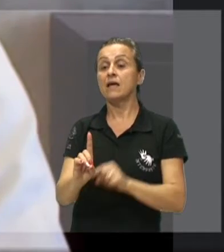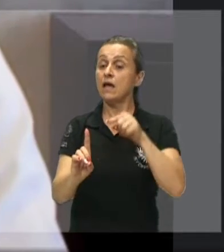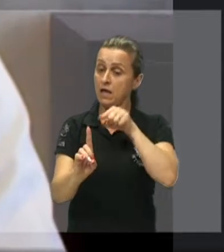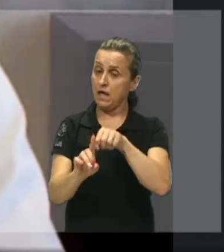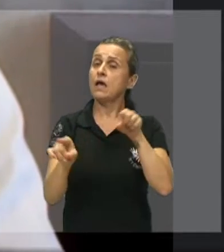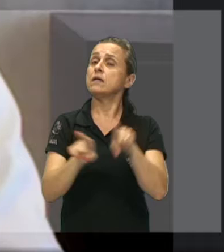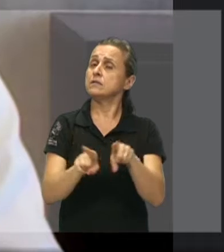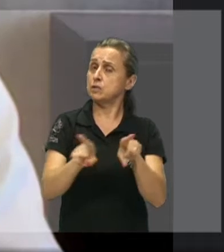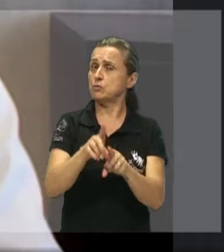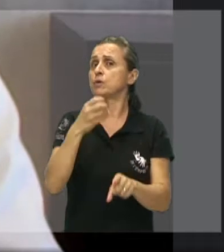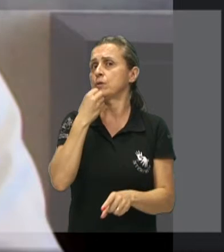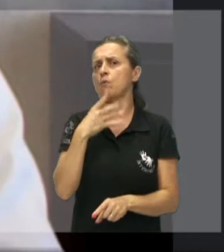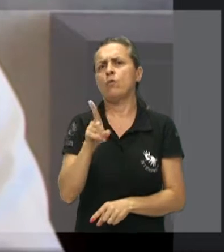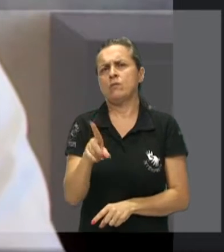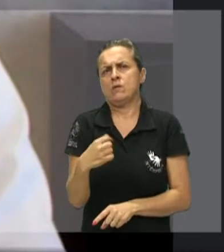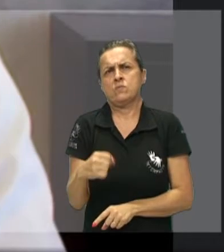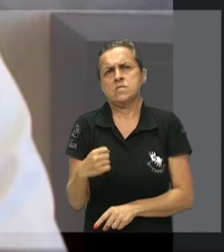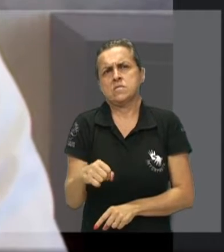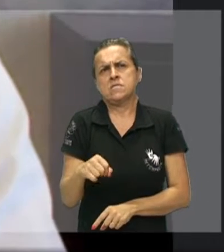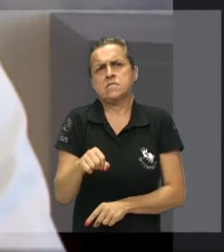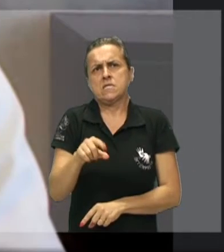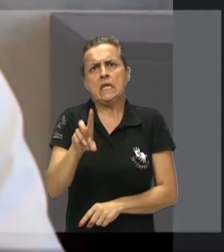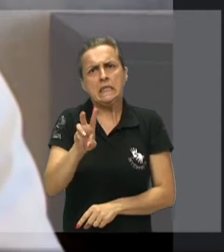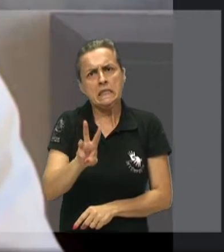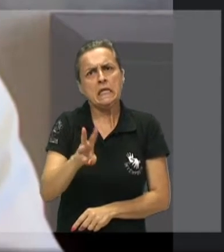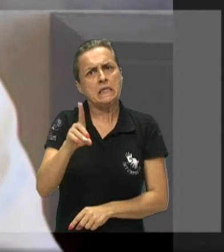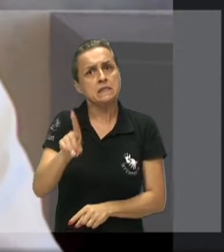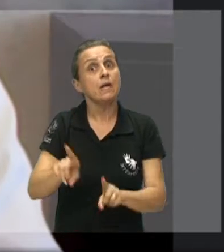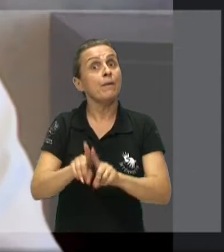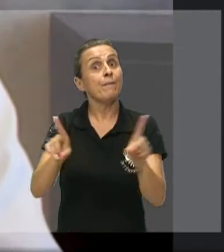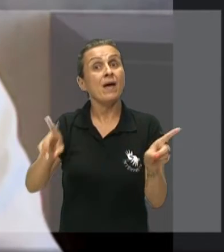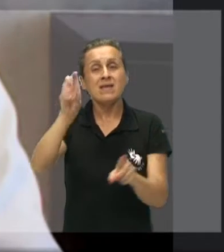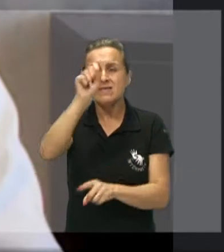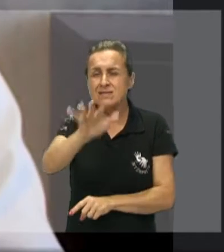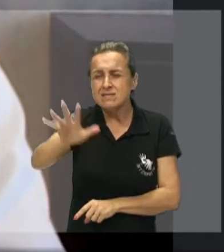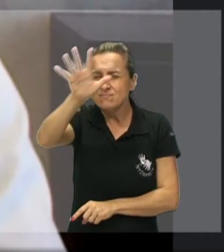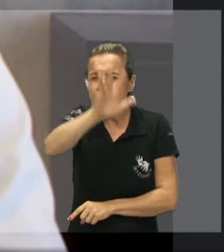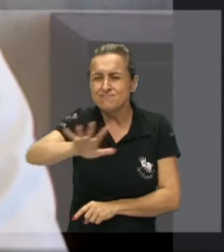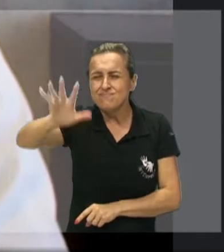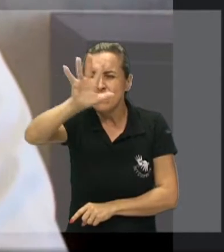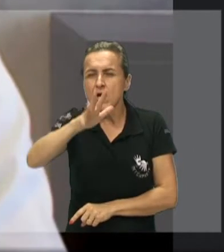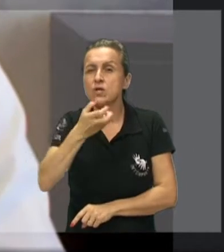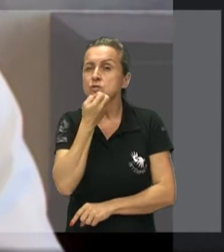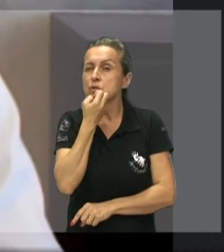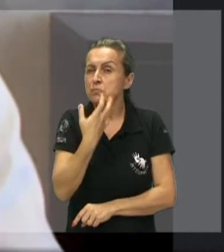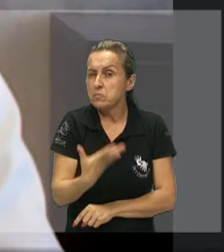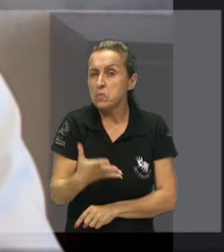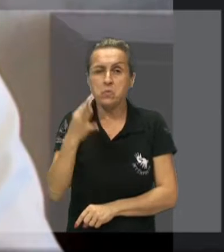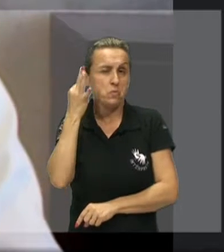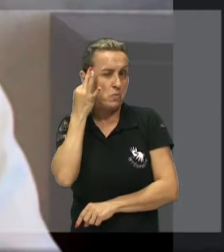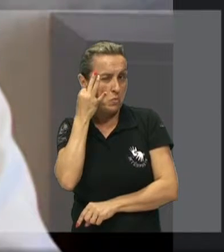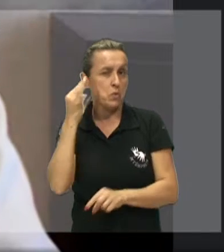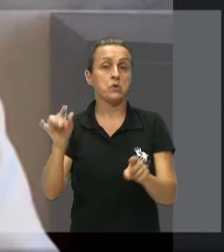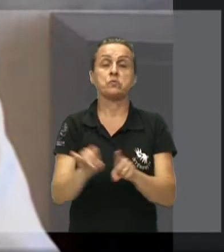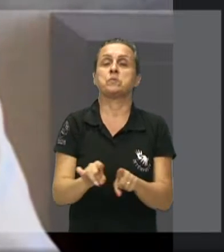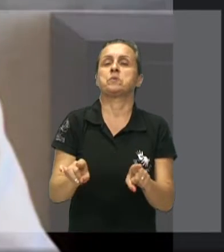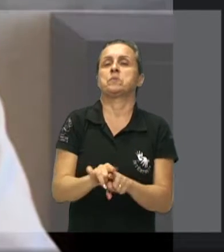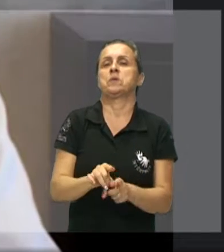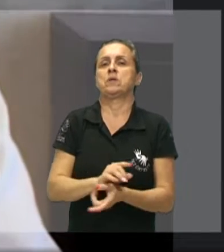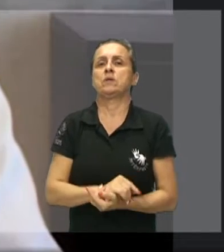dessa configuração, é uma ressonância magnética que ela dá uma imagem muito boa e acurada da próstata e